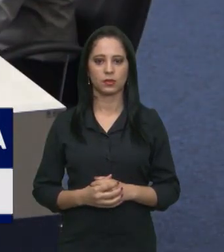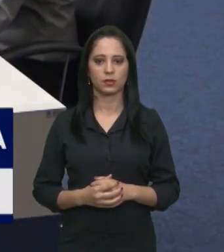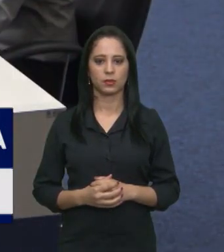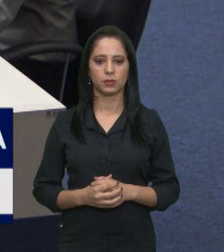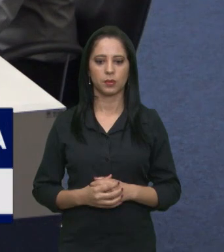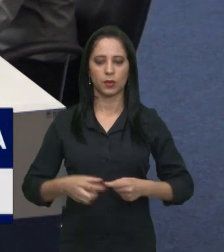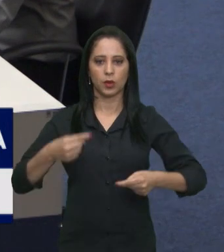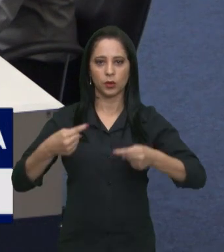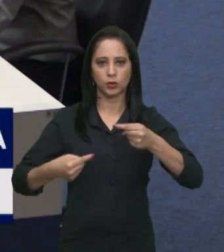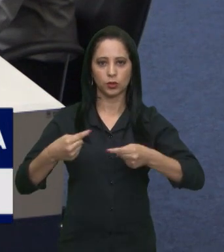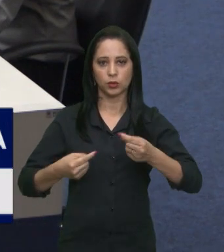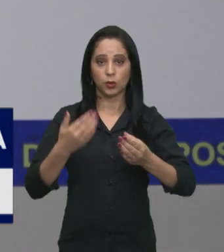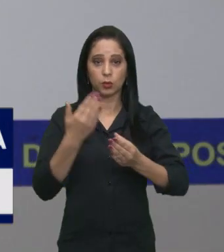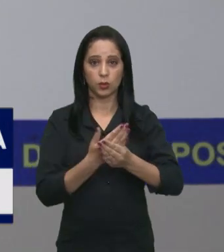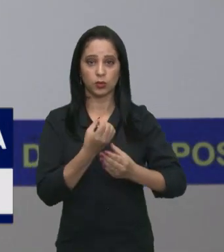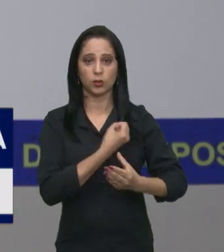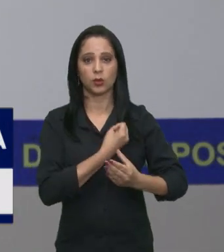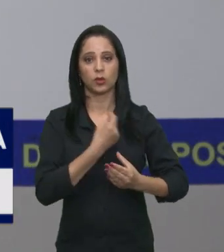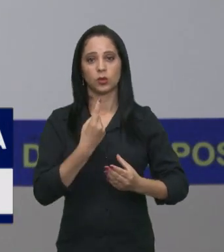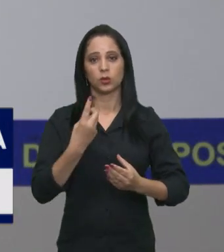Em discussão, o processo número